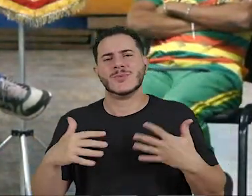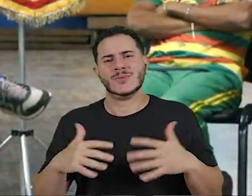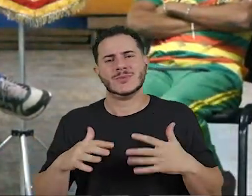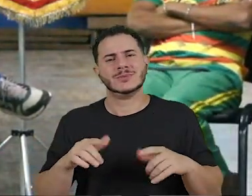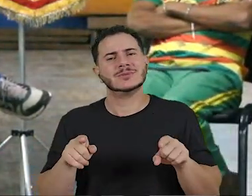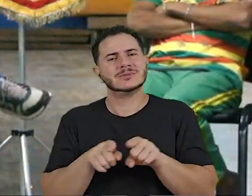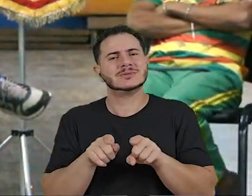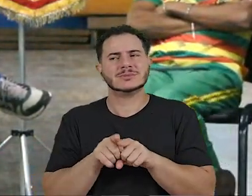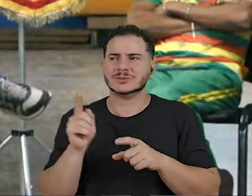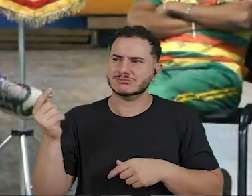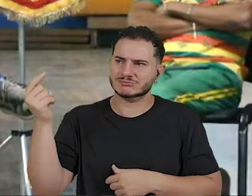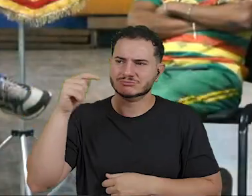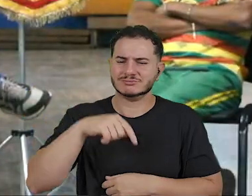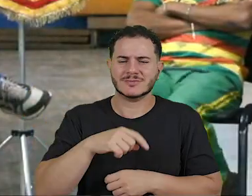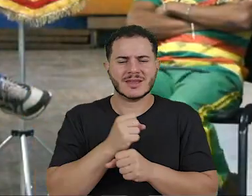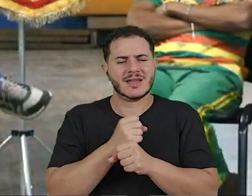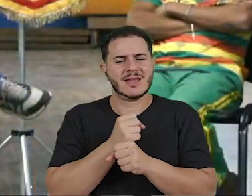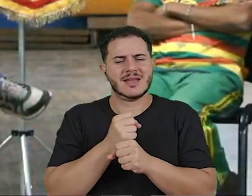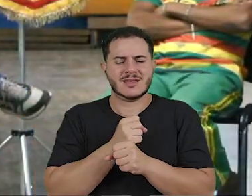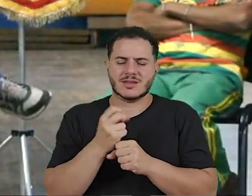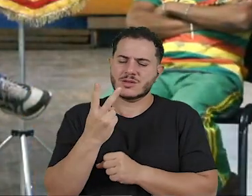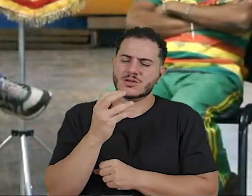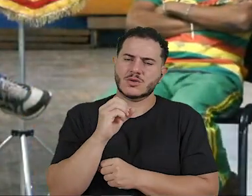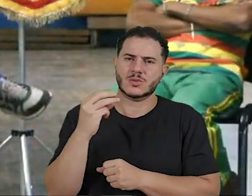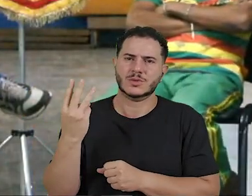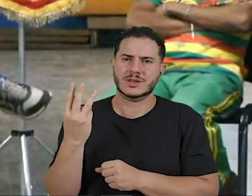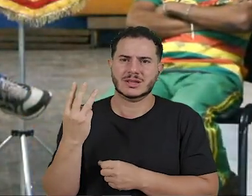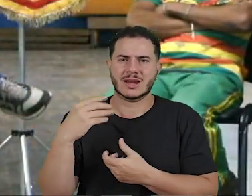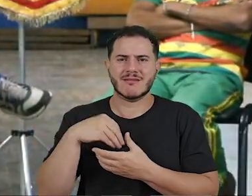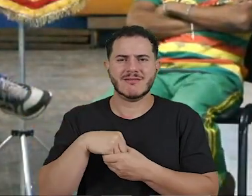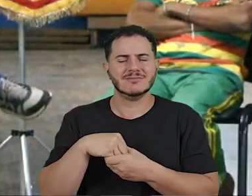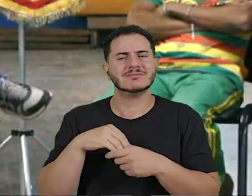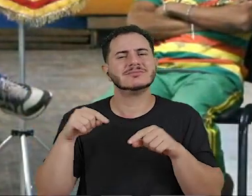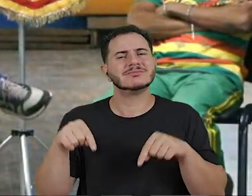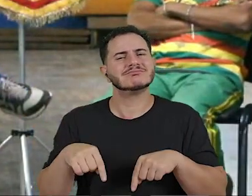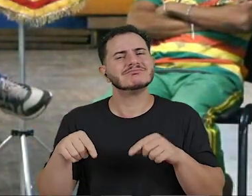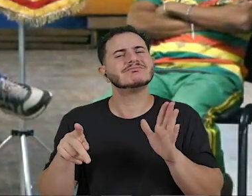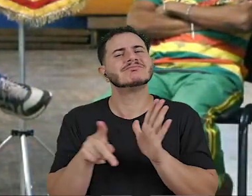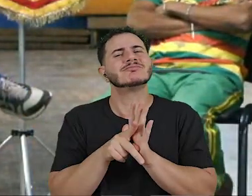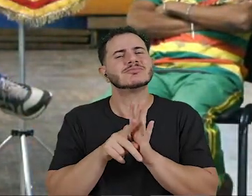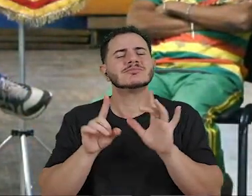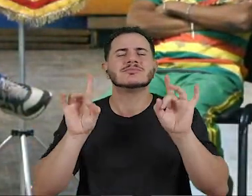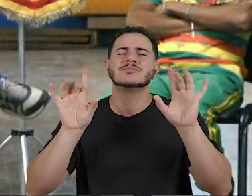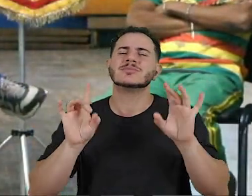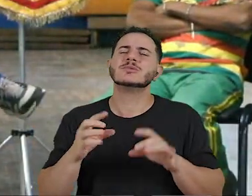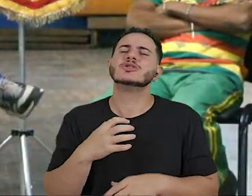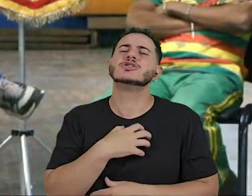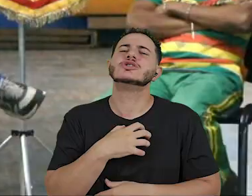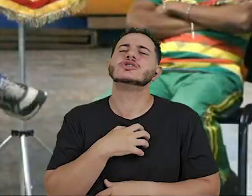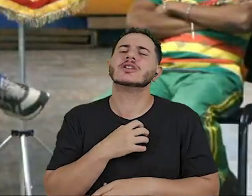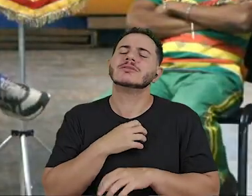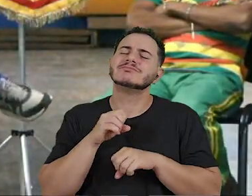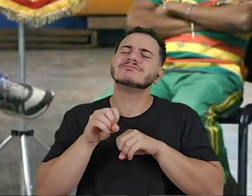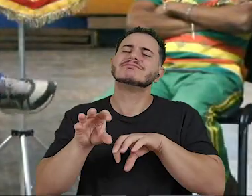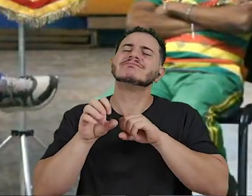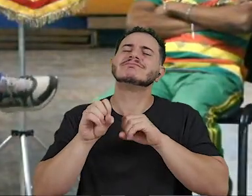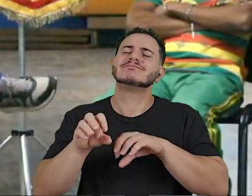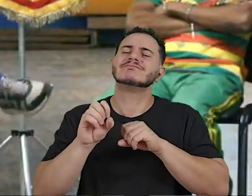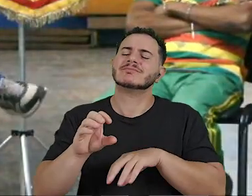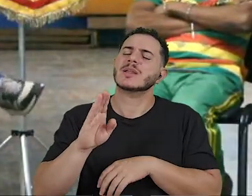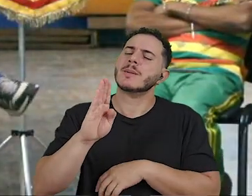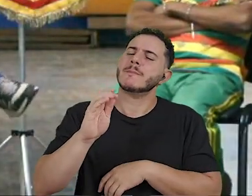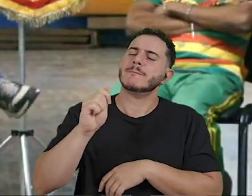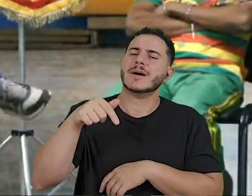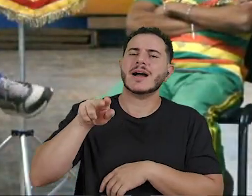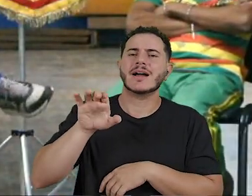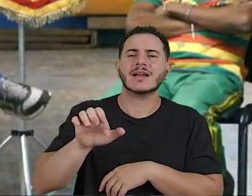Carlos desde 2003, e com seu jeito especial e singular de ensinar o baque tem nos